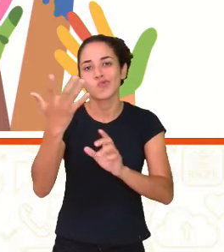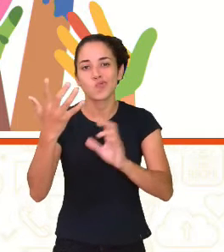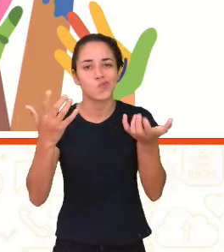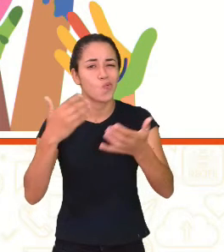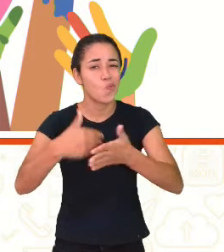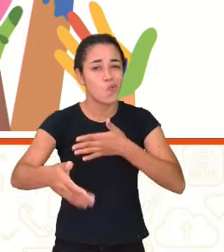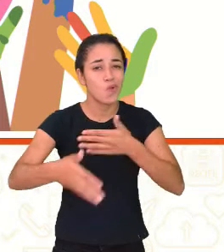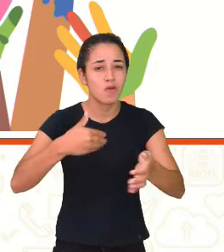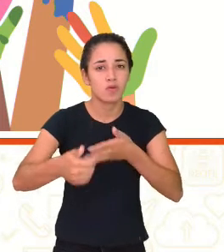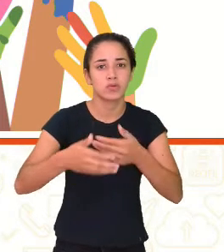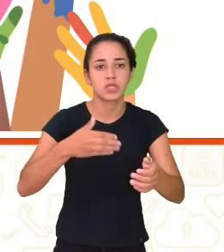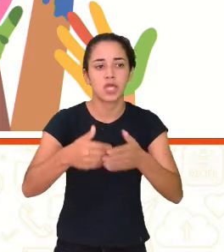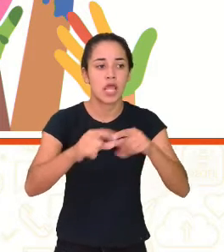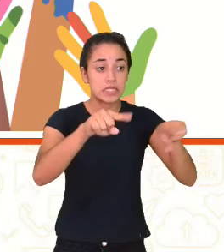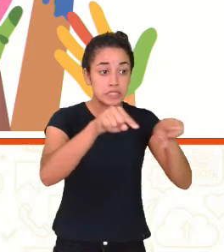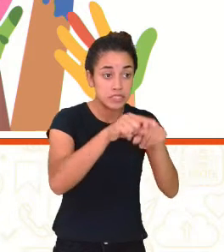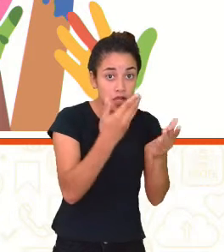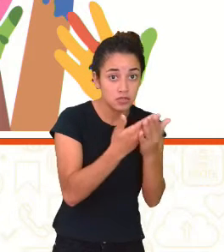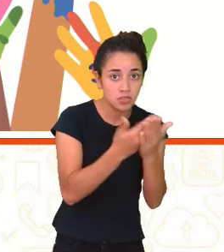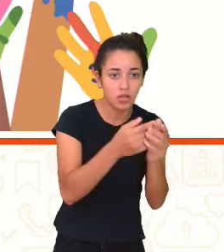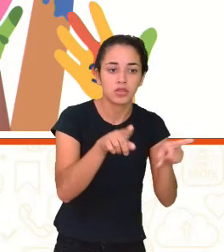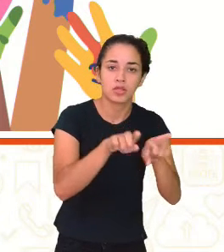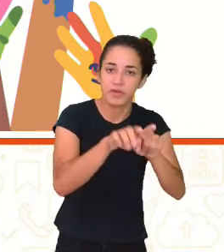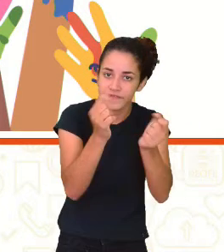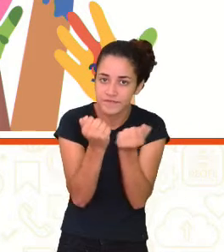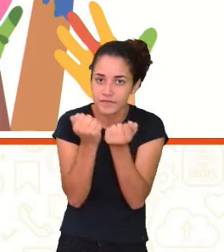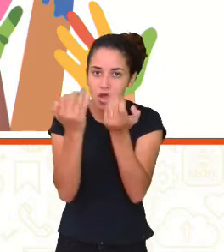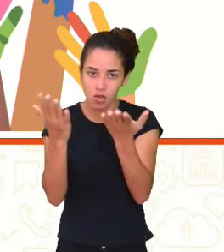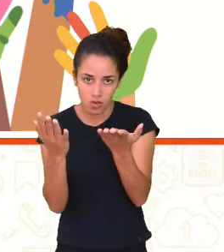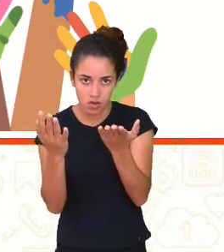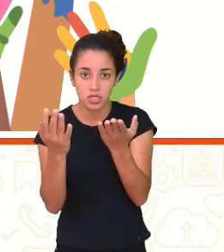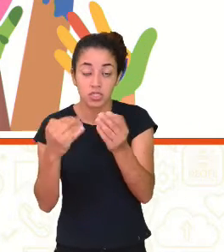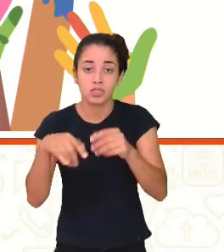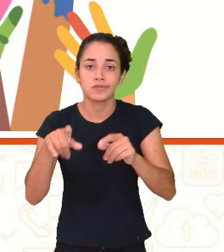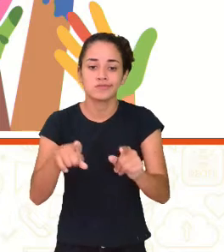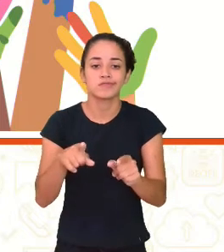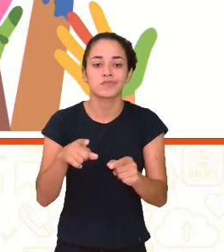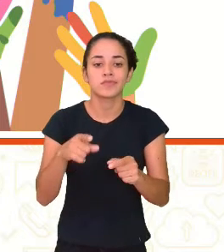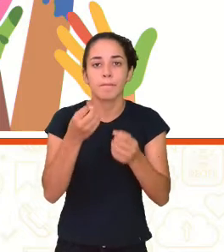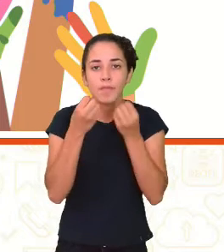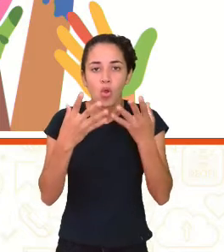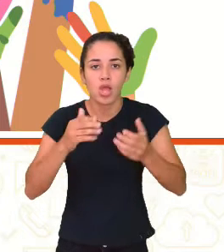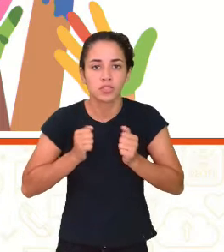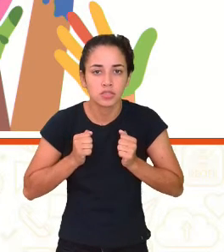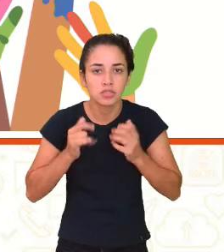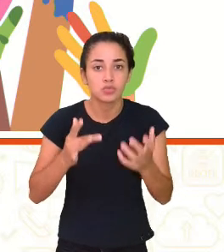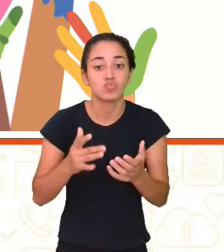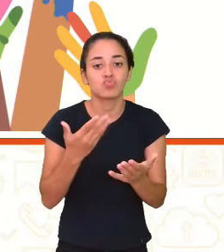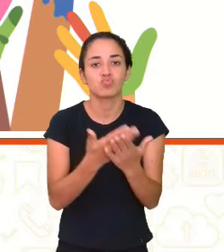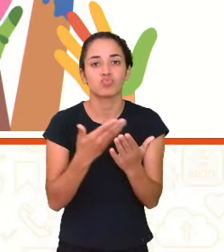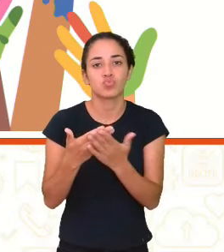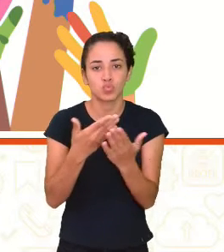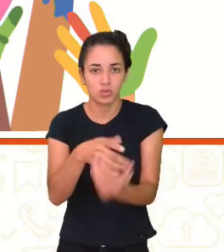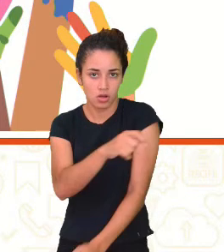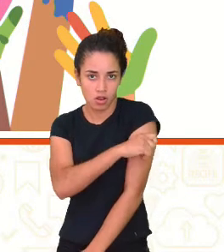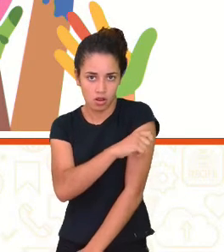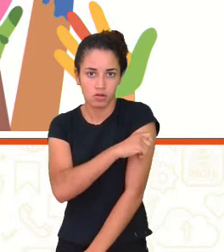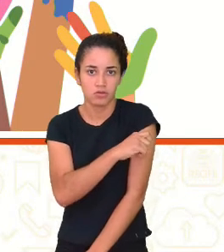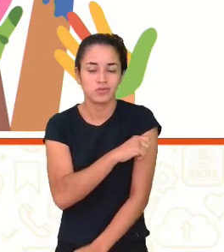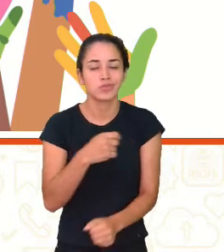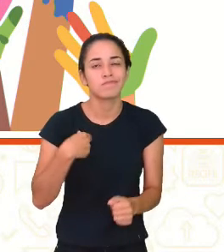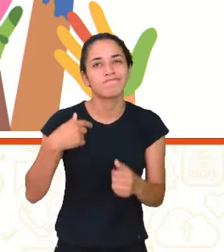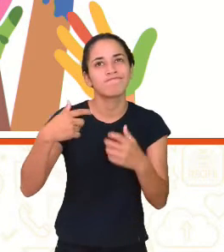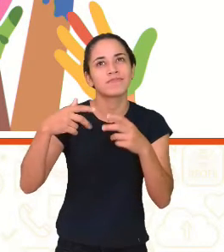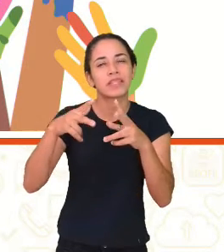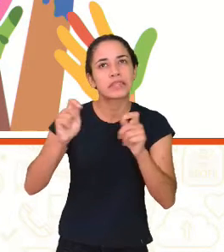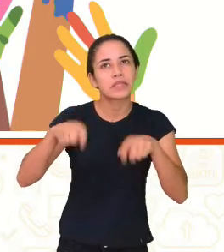dentro quanto fora da sala de aula. Ao promover boas atitudes, os estudantes conseguem refletir o seu